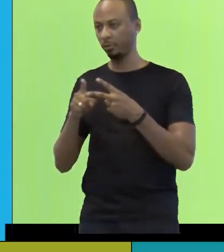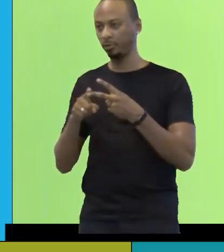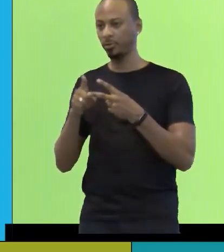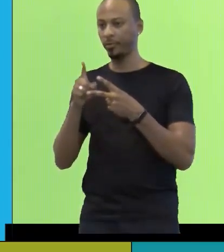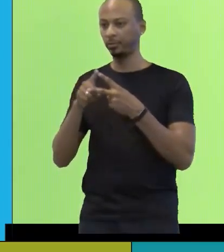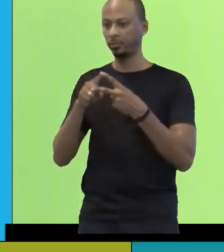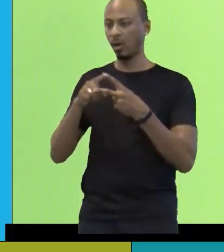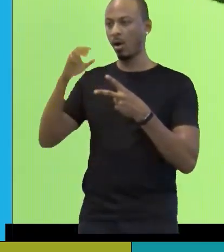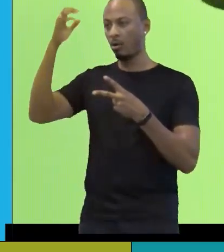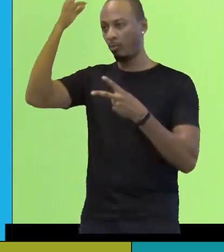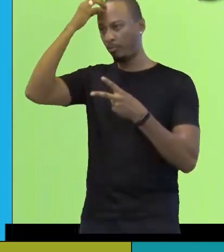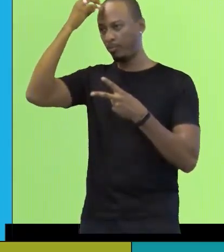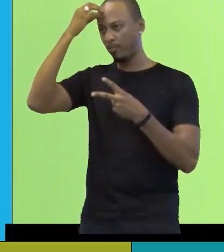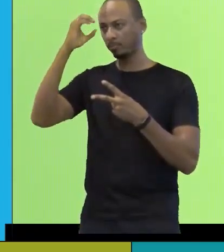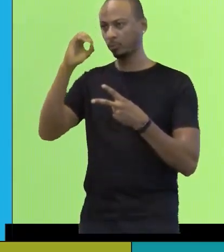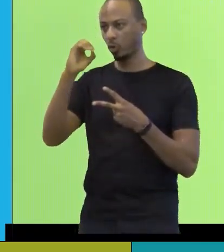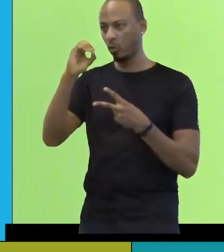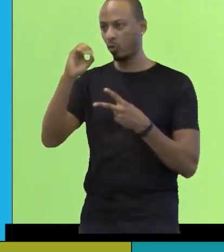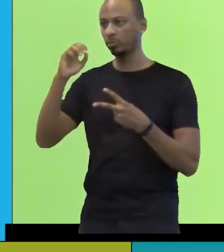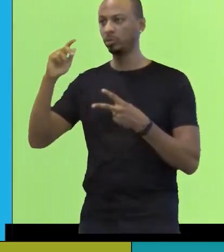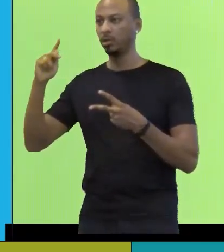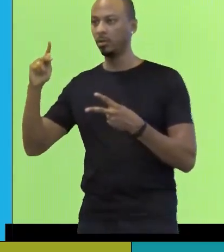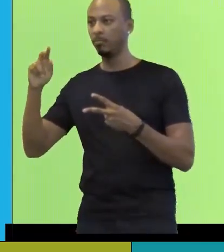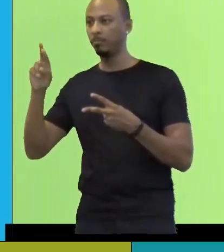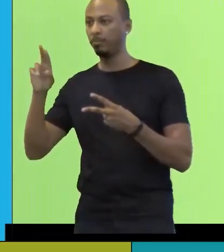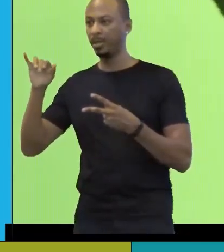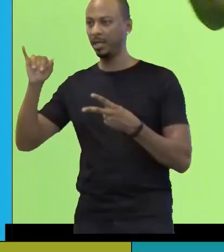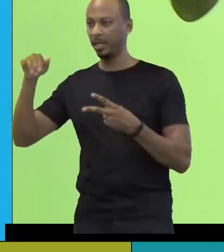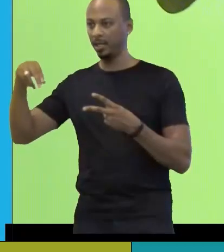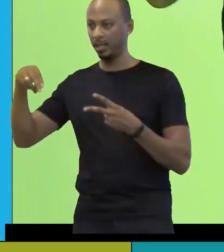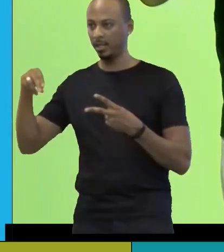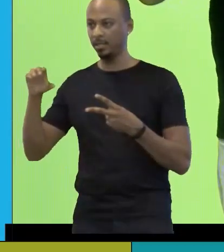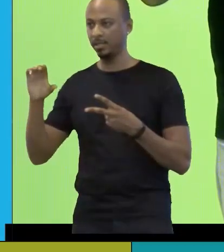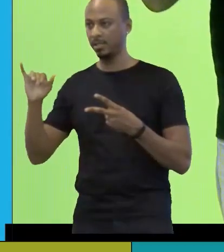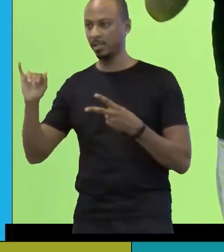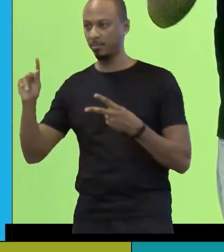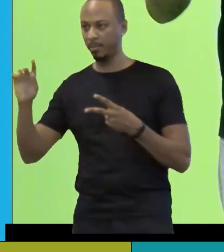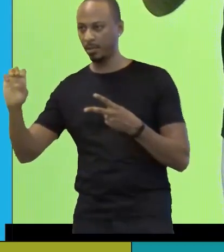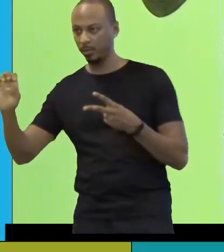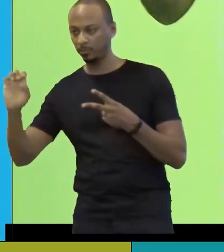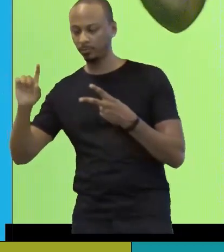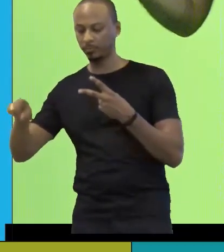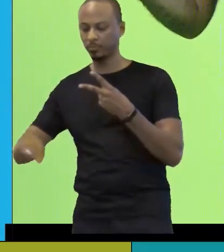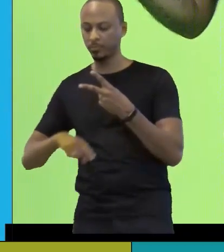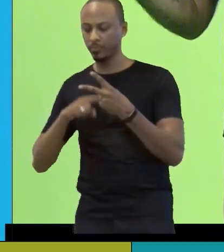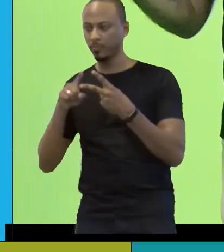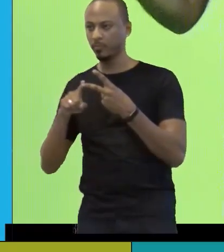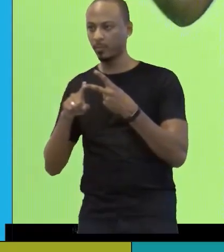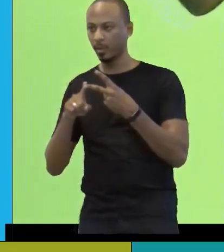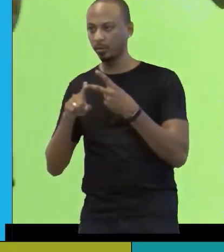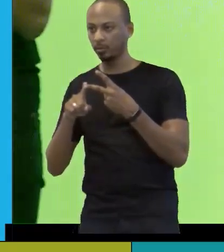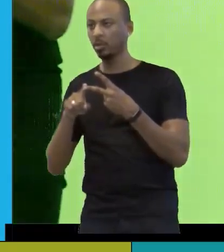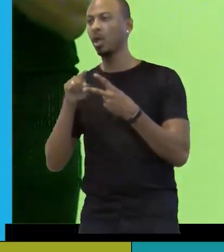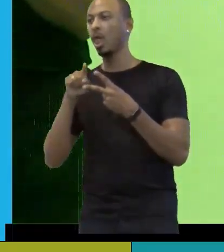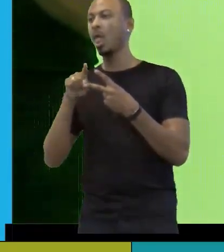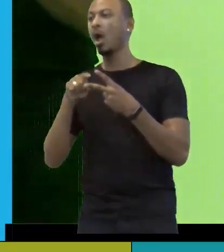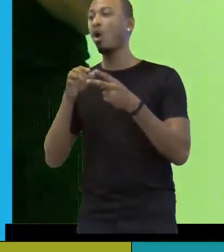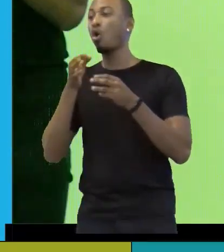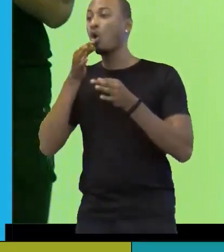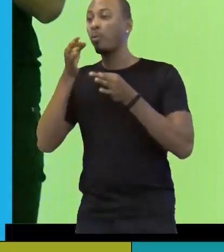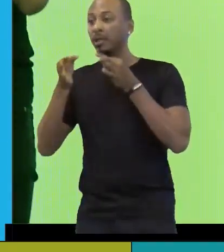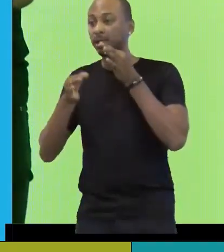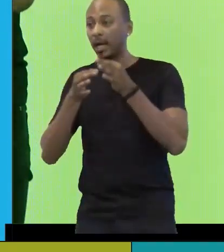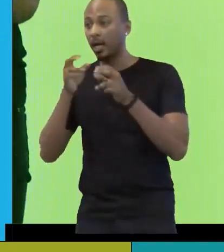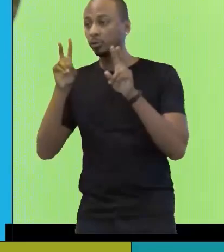da década de Tito Livio. Essa obra sobre o governo de Tito Livio é uma obra que